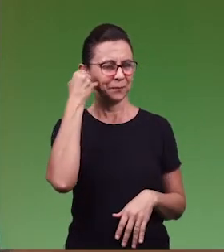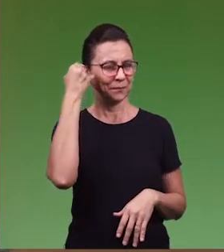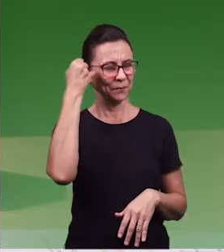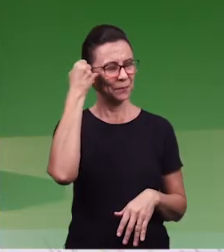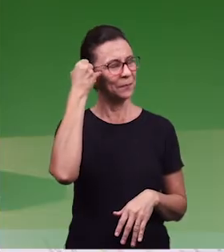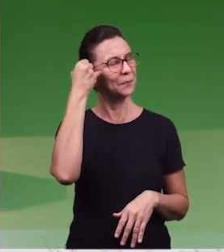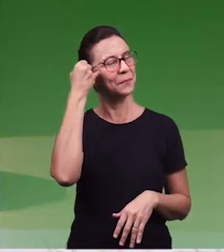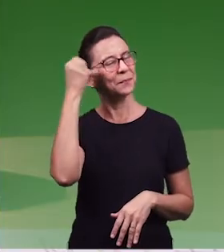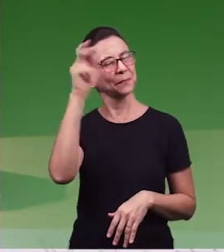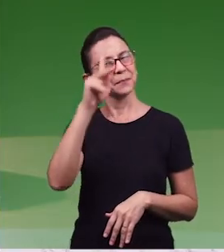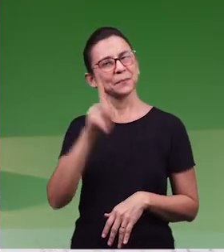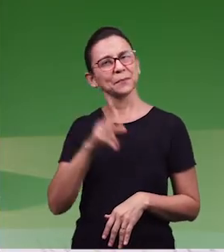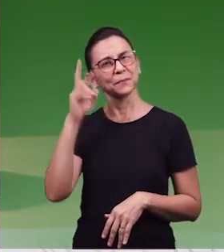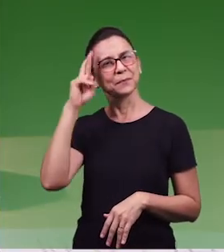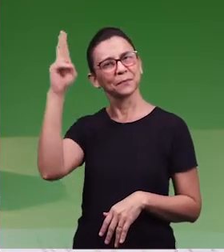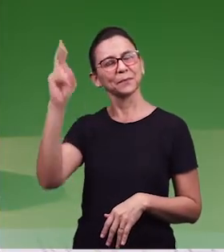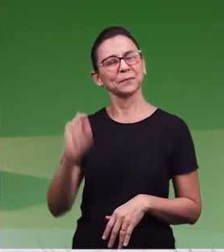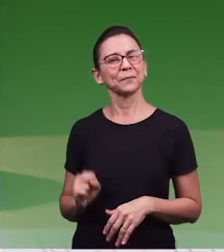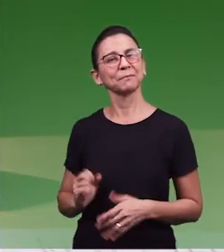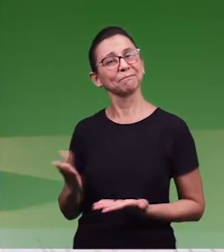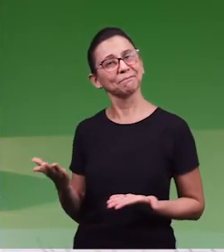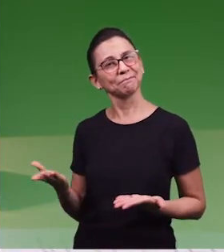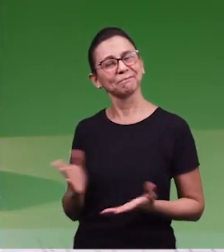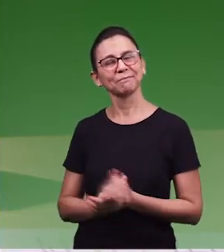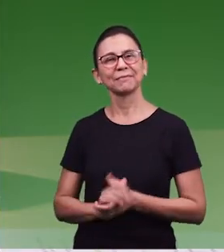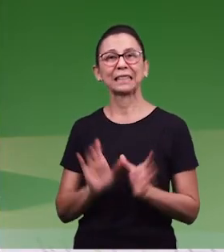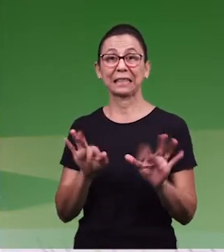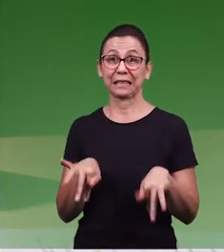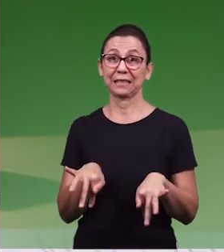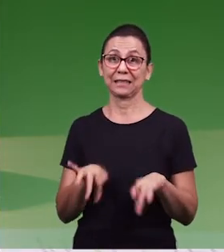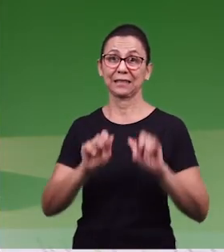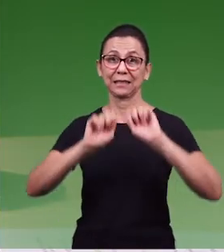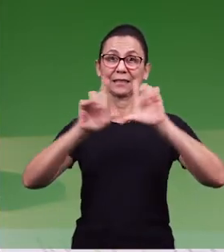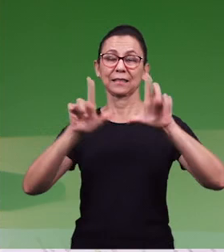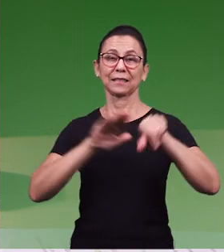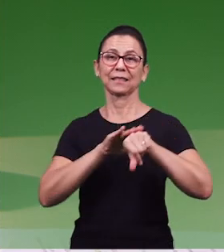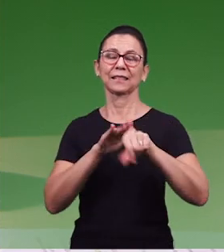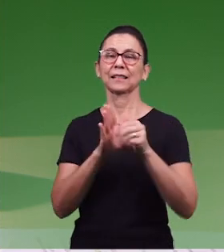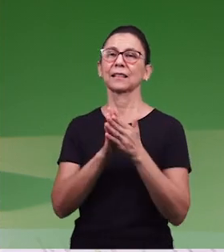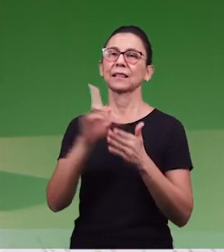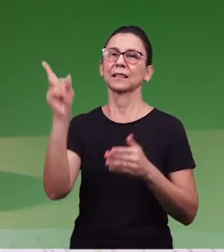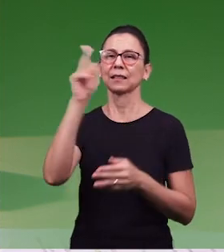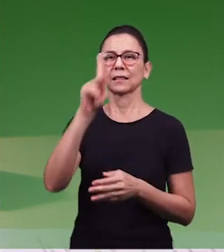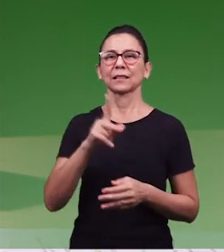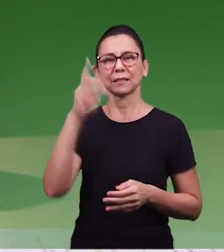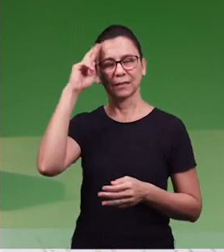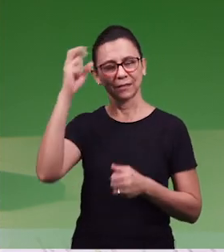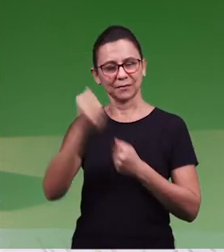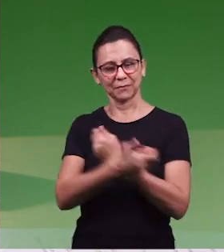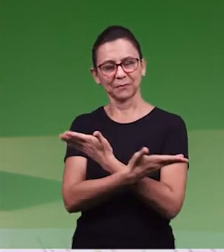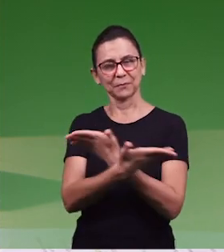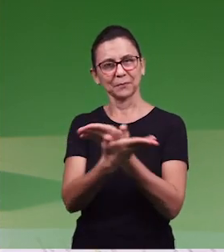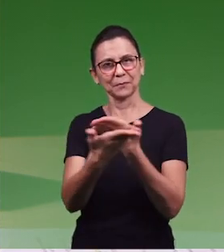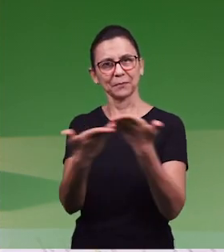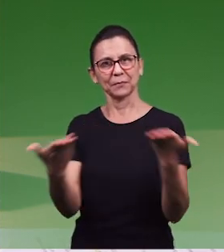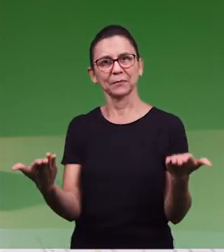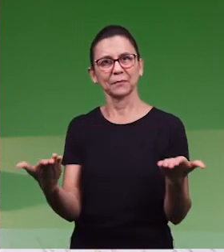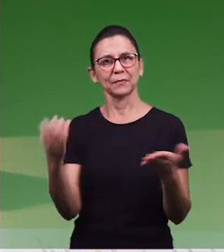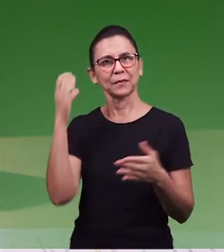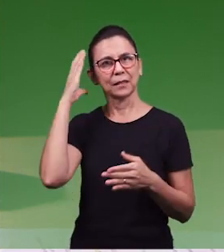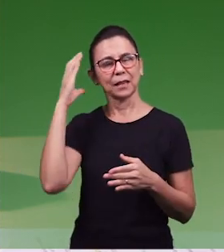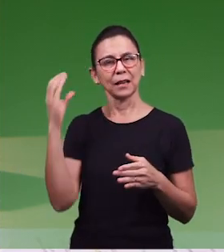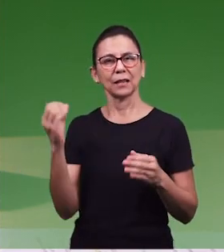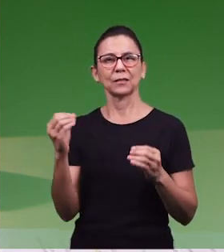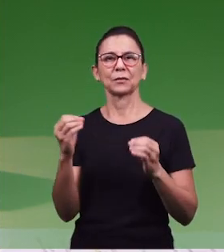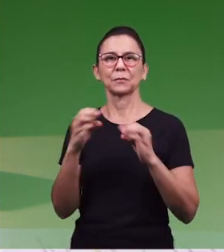Muito bem. Estamos assim encerrando essa edição do programa Conversas Bíblicas. A paz do Senhor a todos. Rádio TV Web Manaim juntas, anunciando